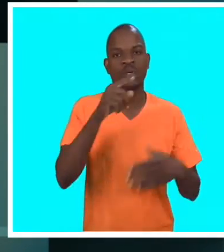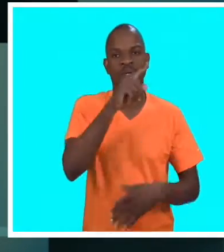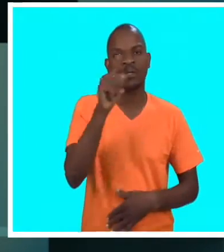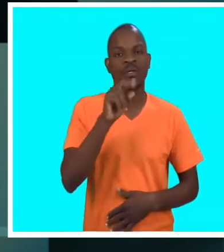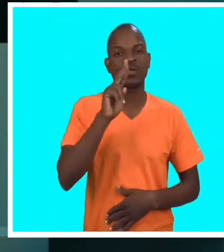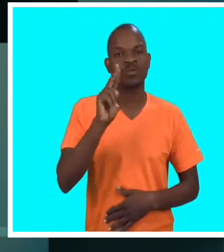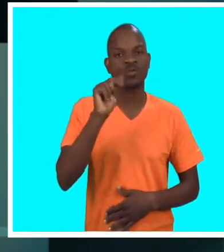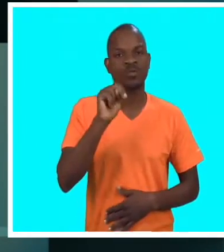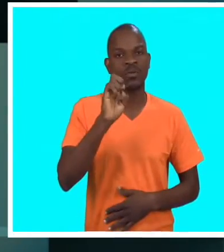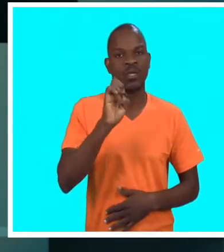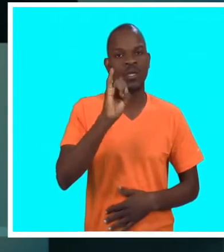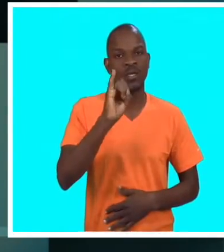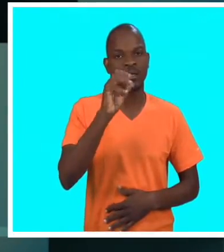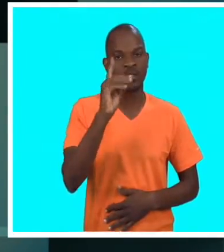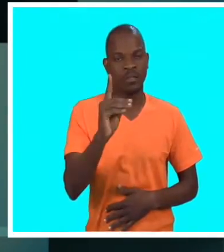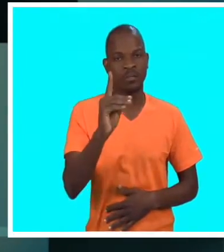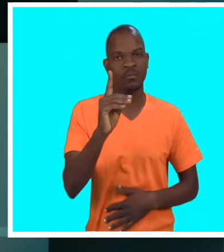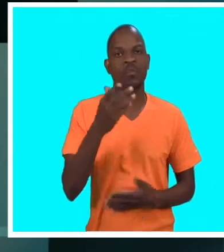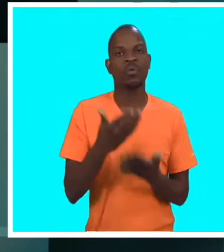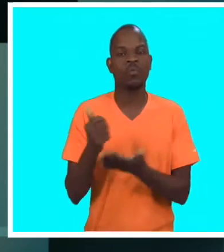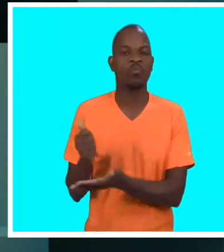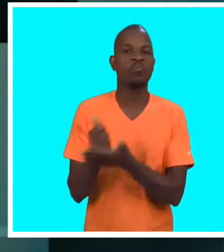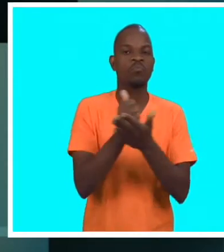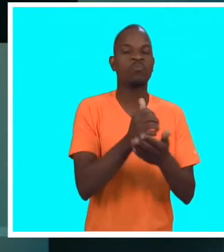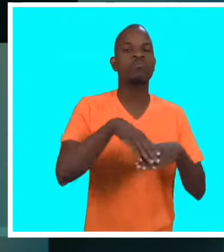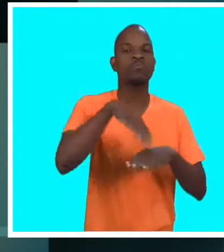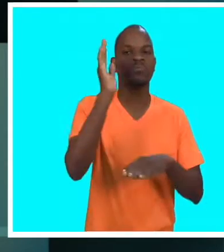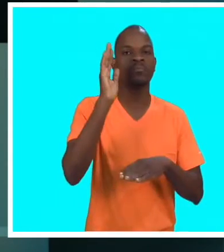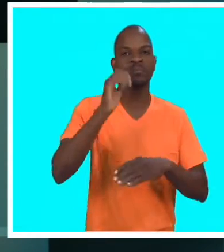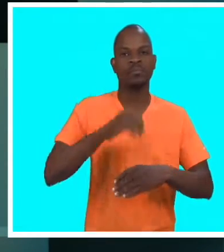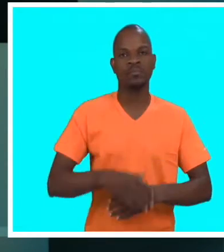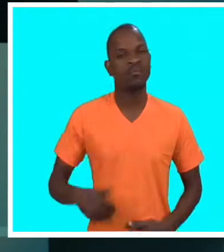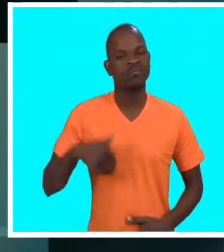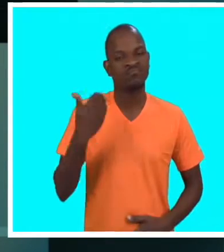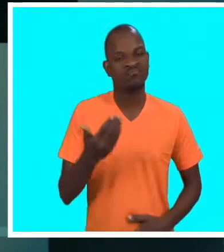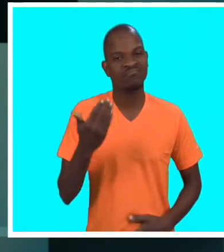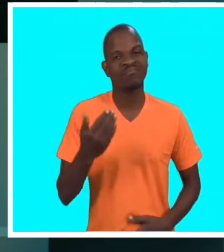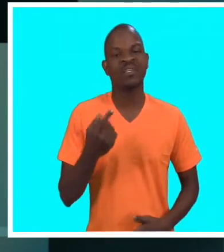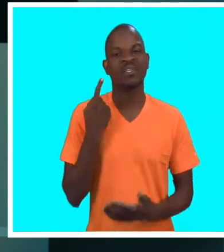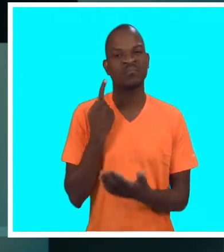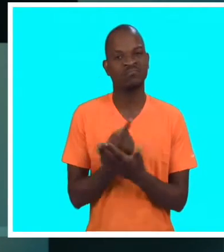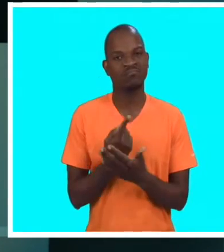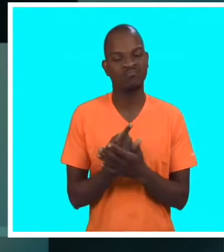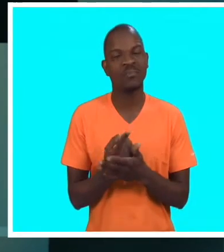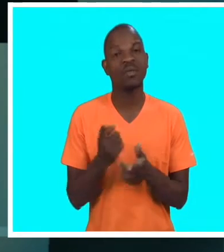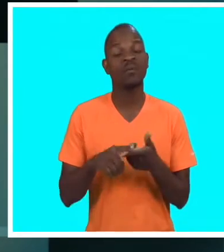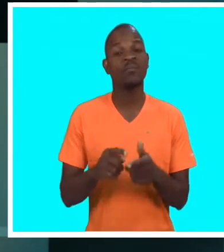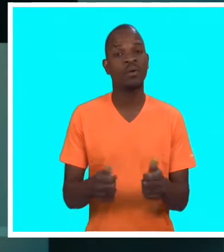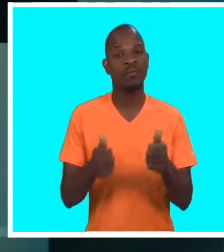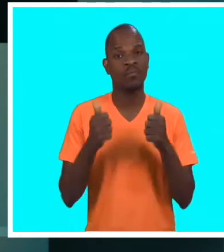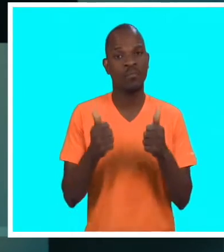Zunei de Laligi, maior participador deste clube. É sempre bom quando